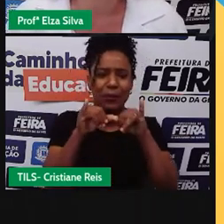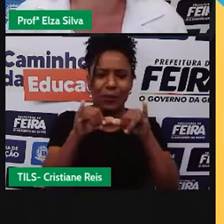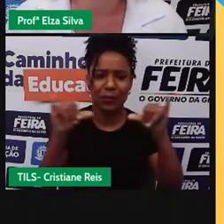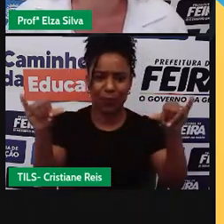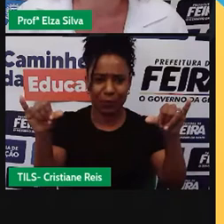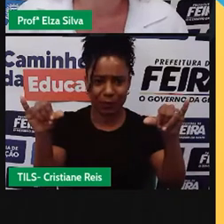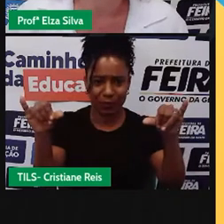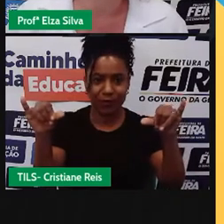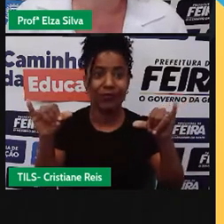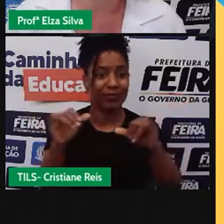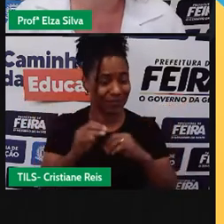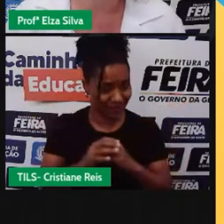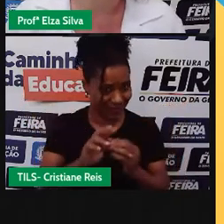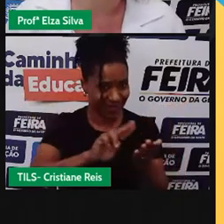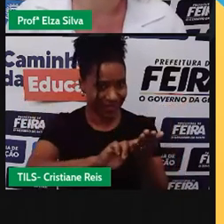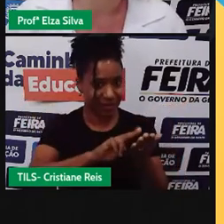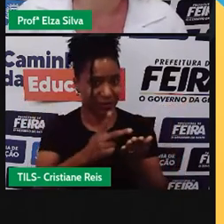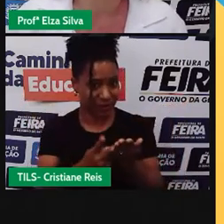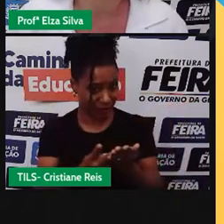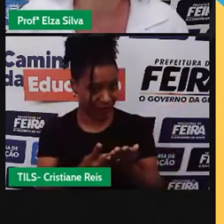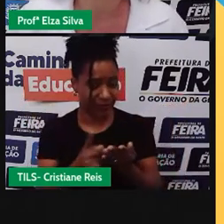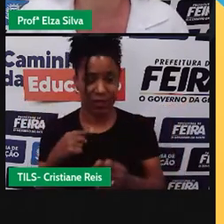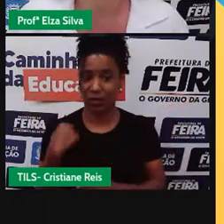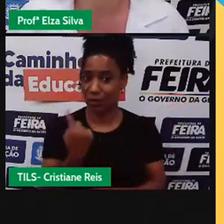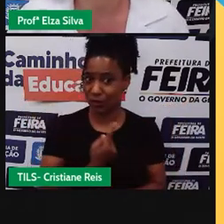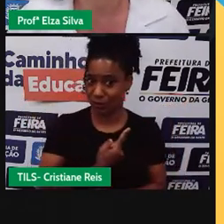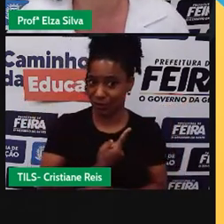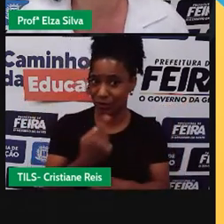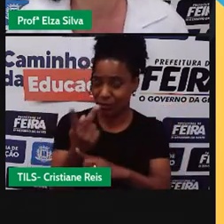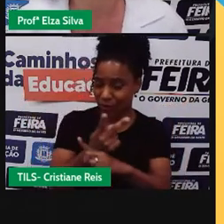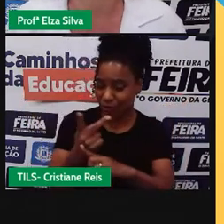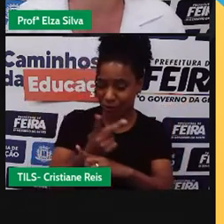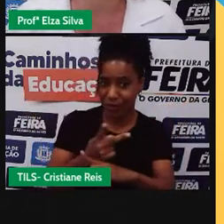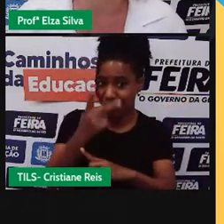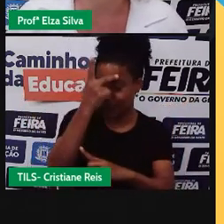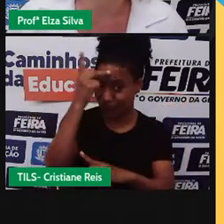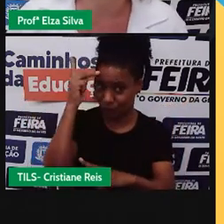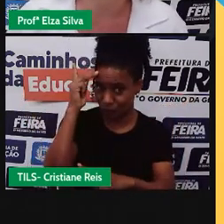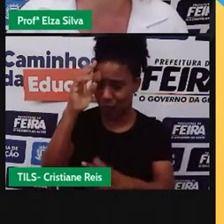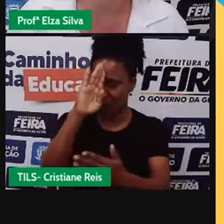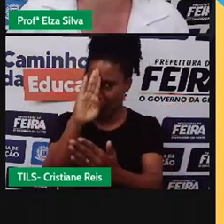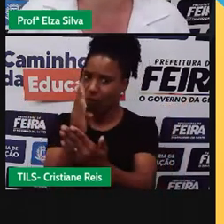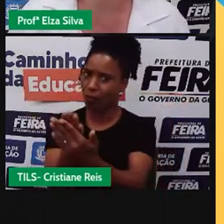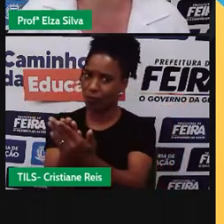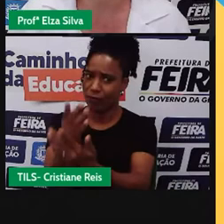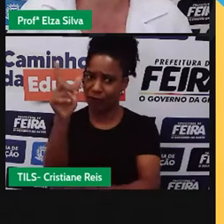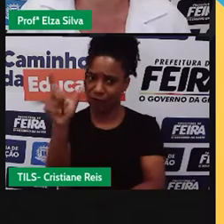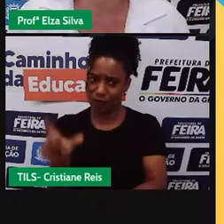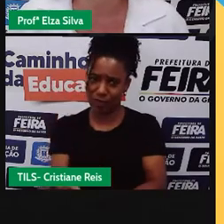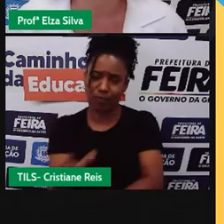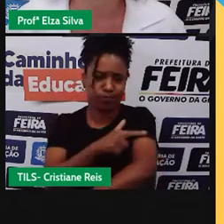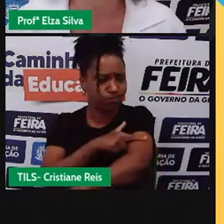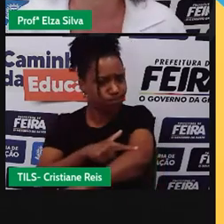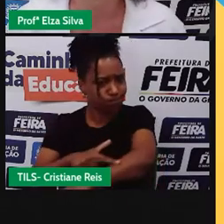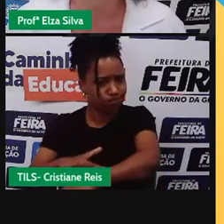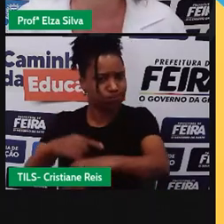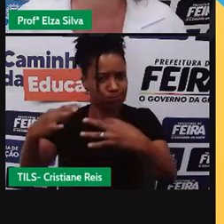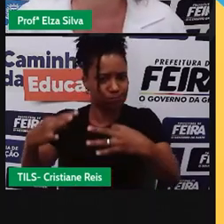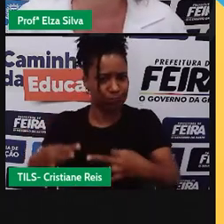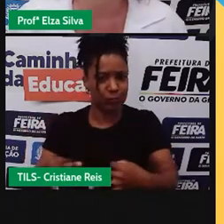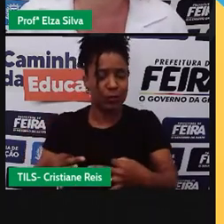Estamos à procura de uma pessoa confiável, honesta, trabalhadora, para ajudar em nossa